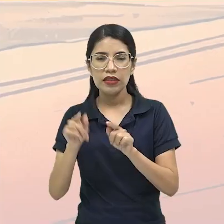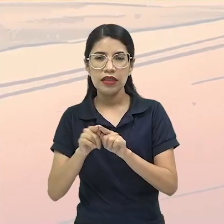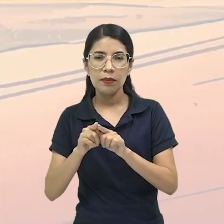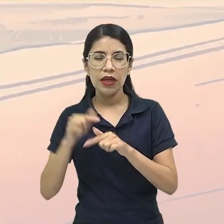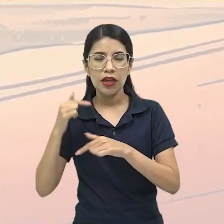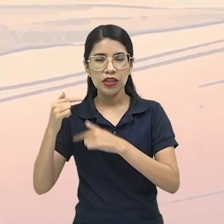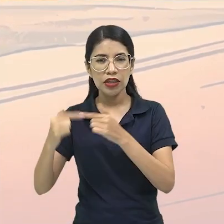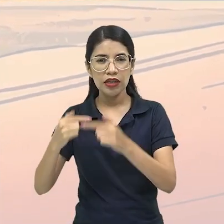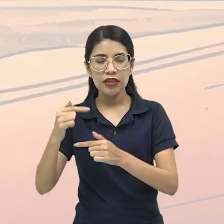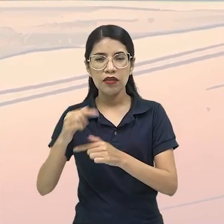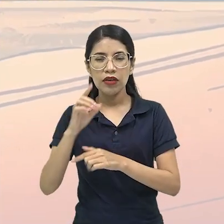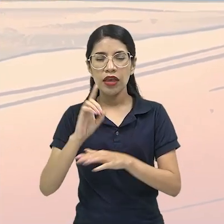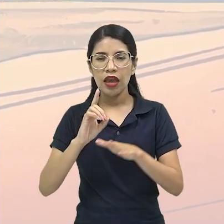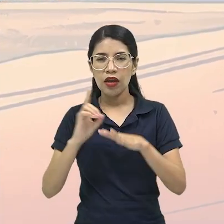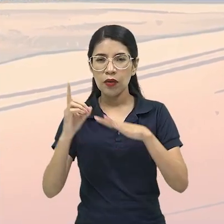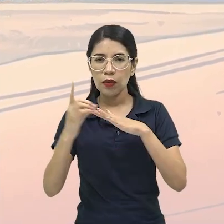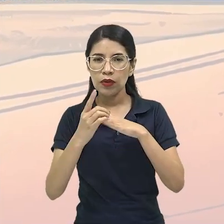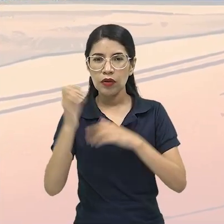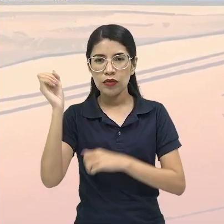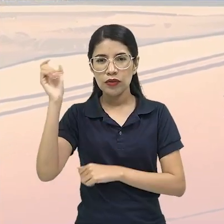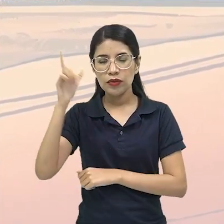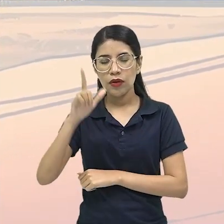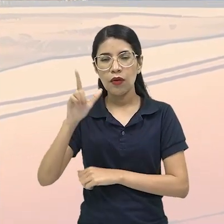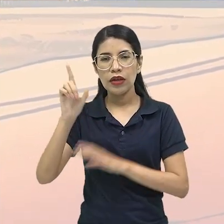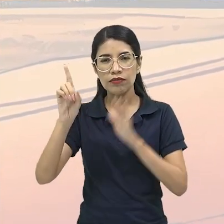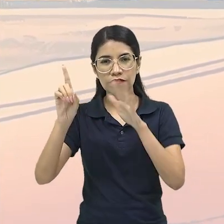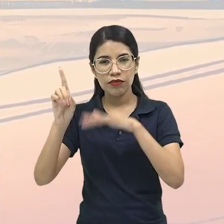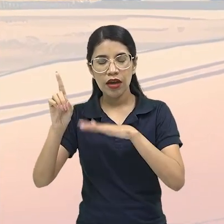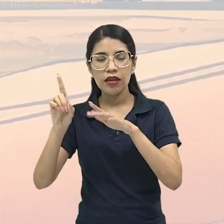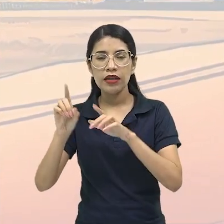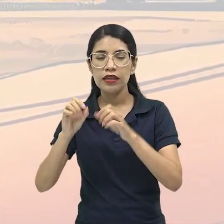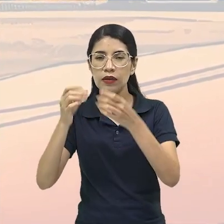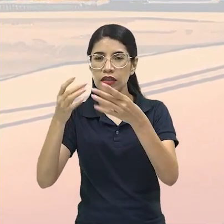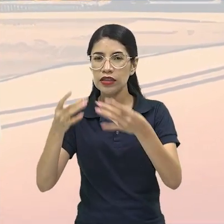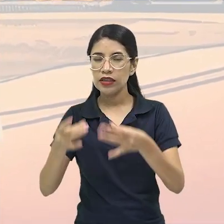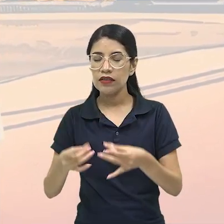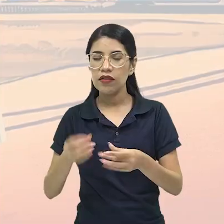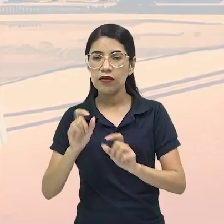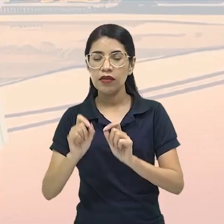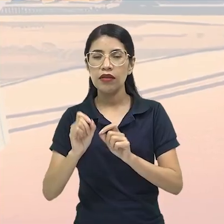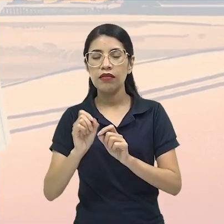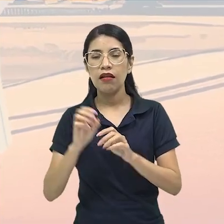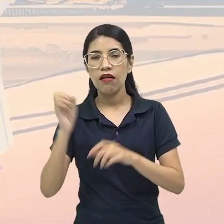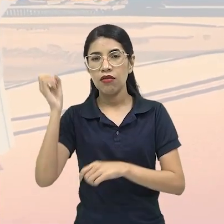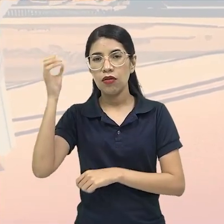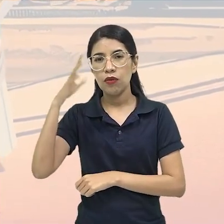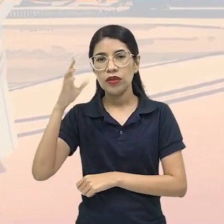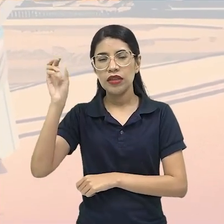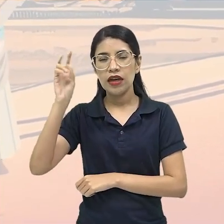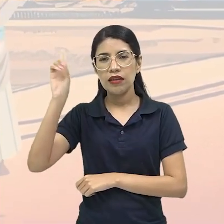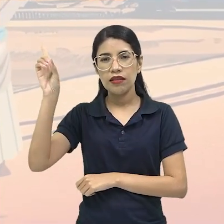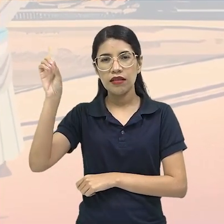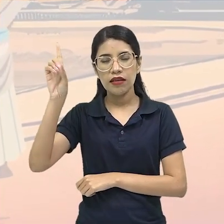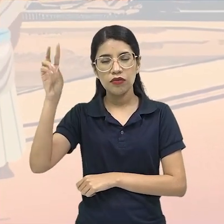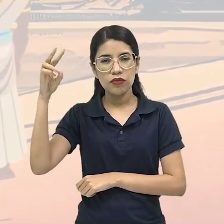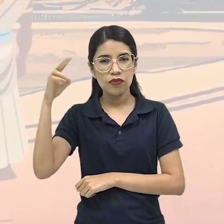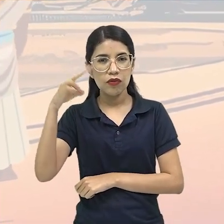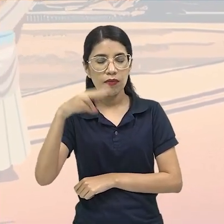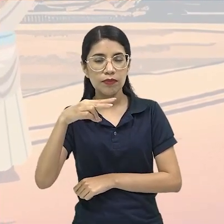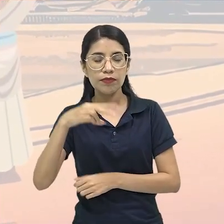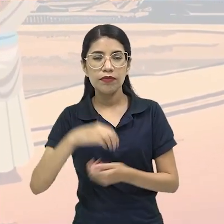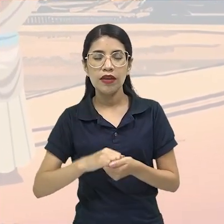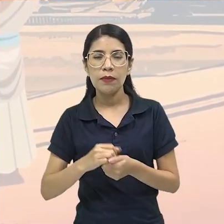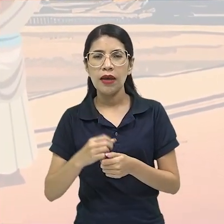que cultuava o sol, fazia sentido descrever a luz como o olhar de Deus. 3.200 anos